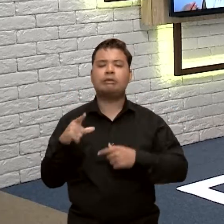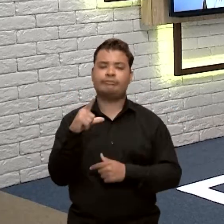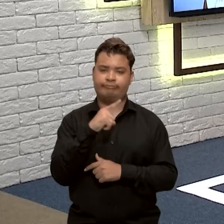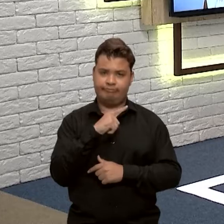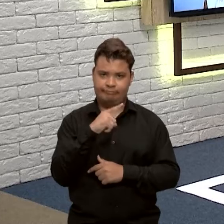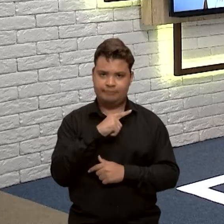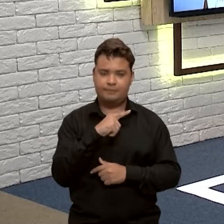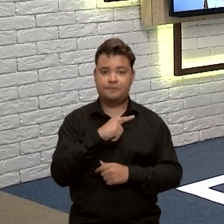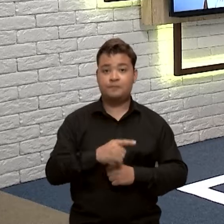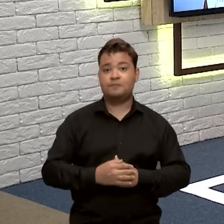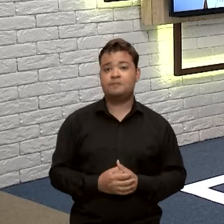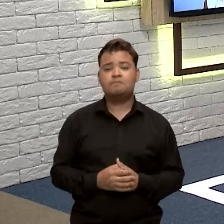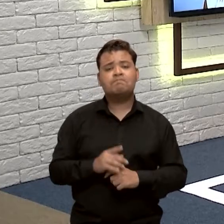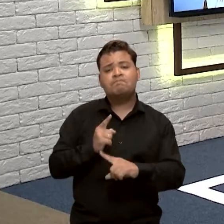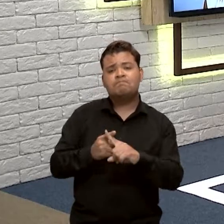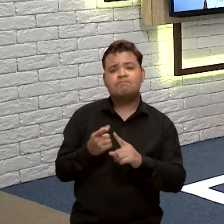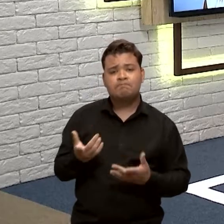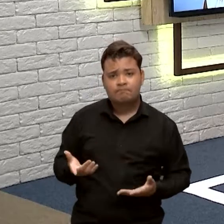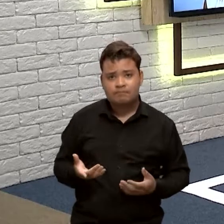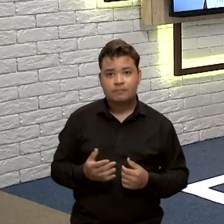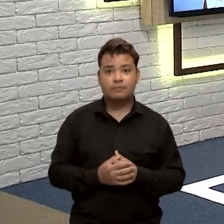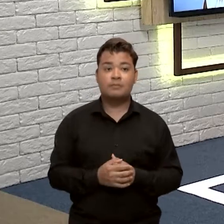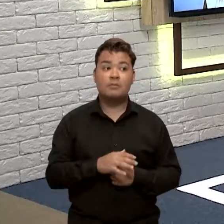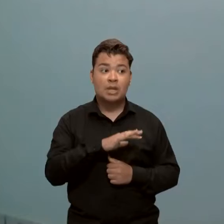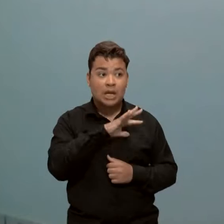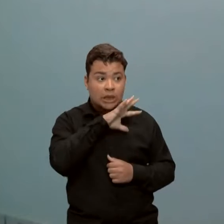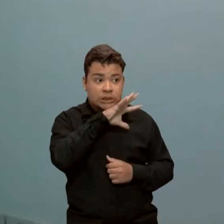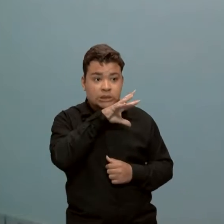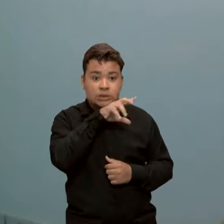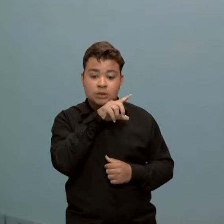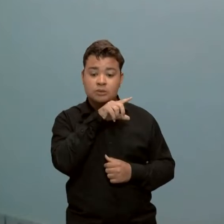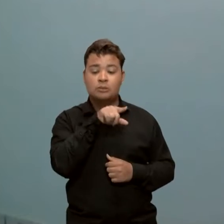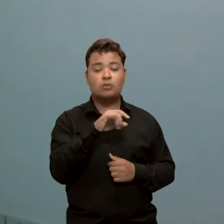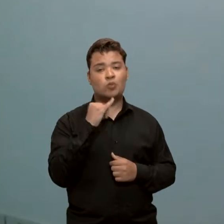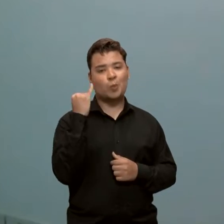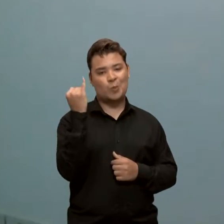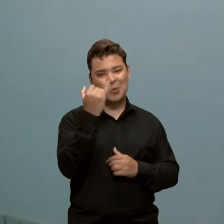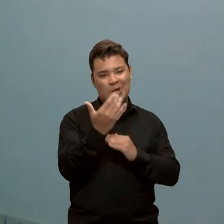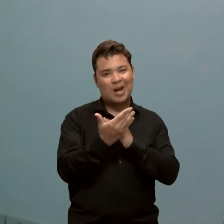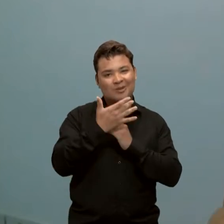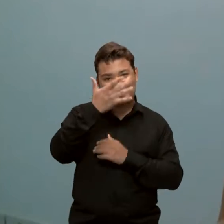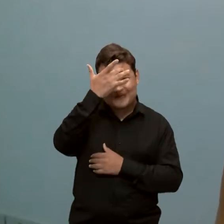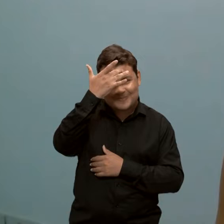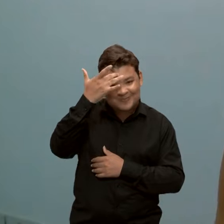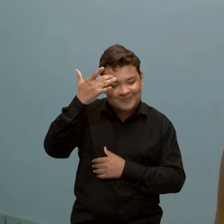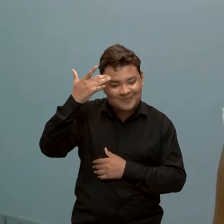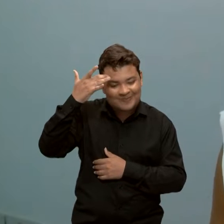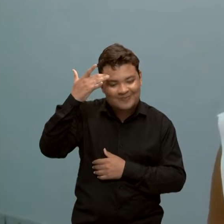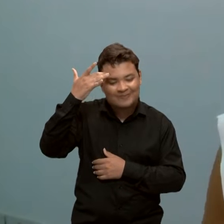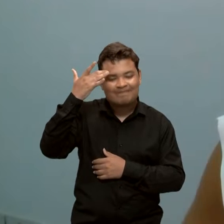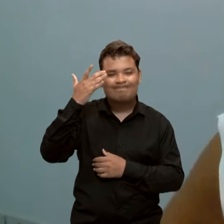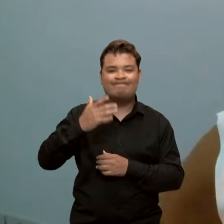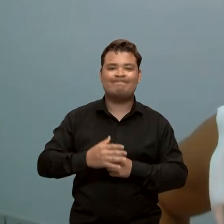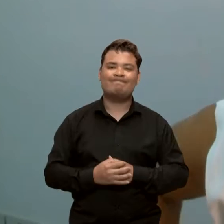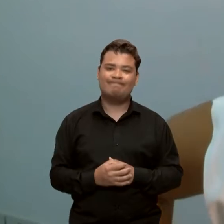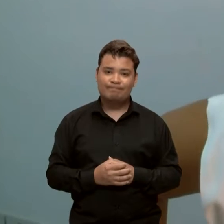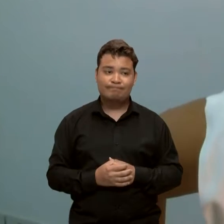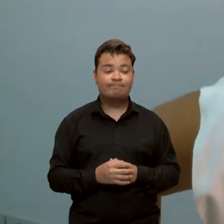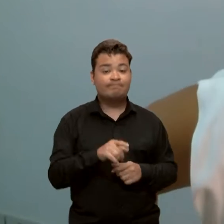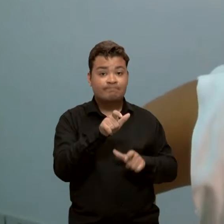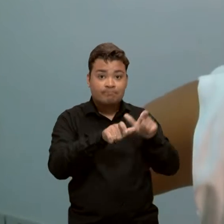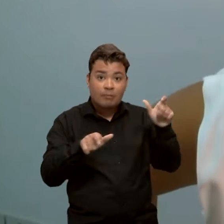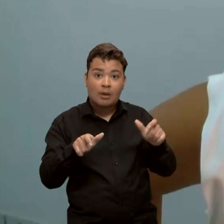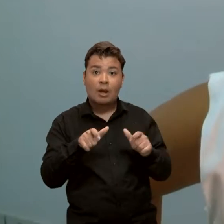tem que considerar a importância dos animais para a saúde mental hoje, né? Os estudantes que